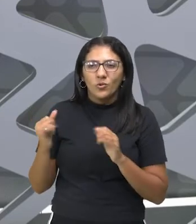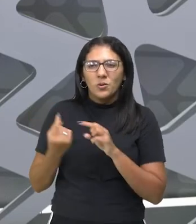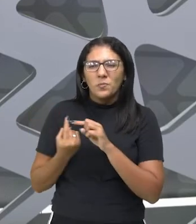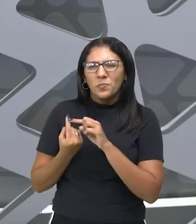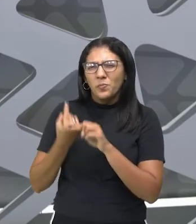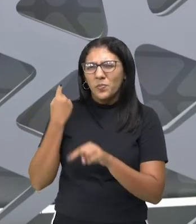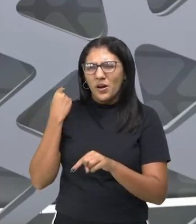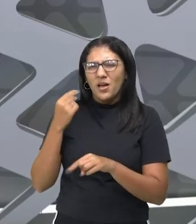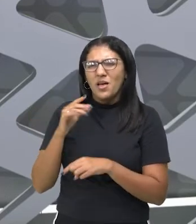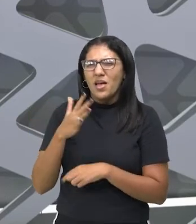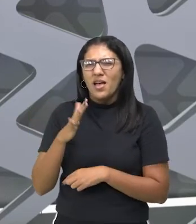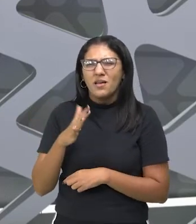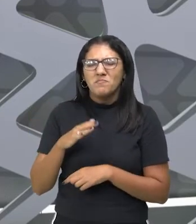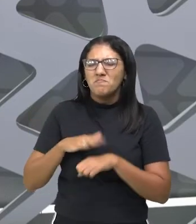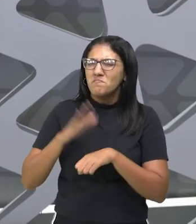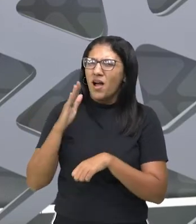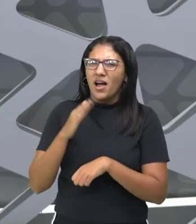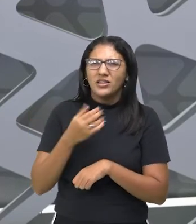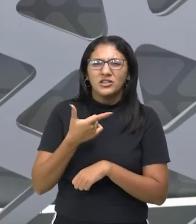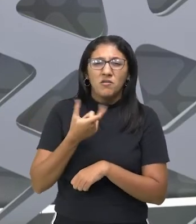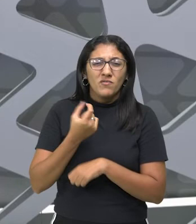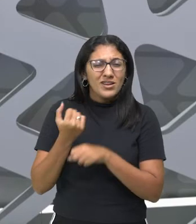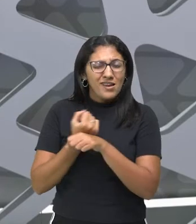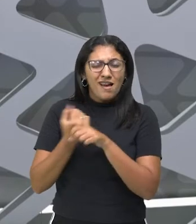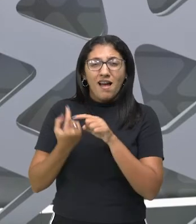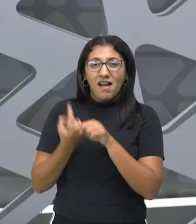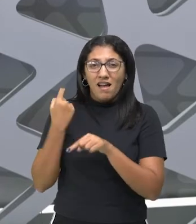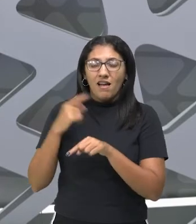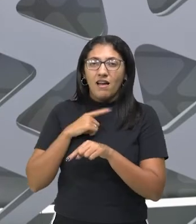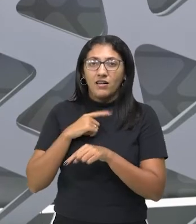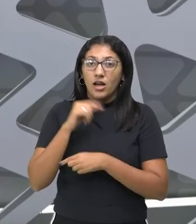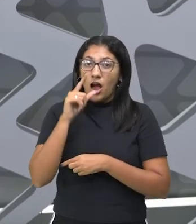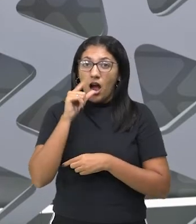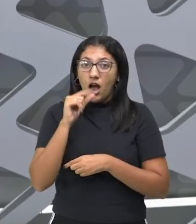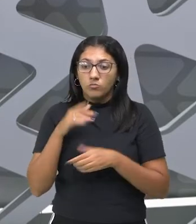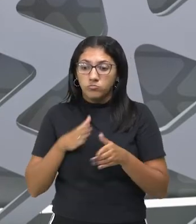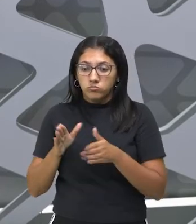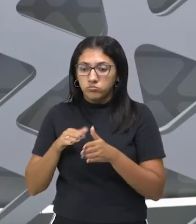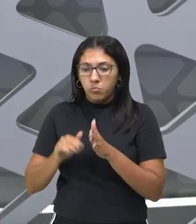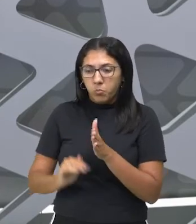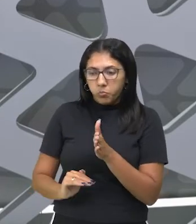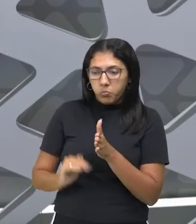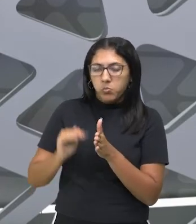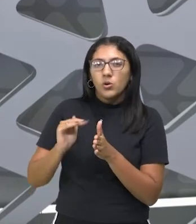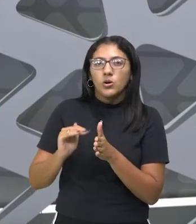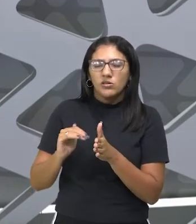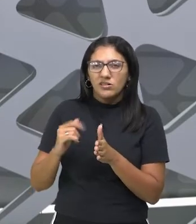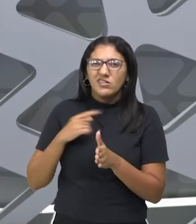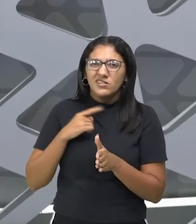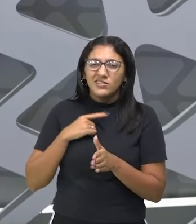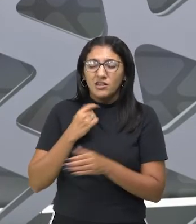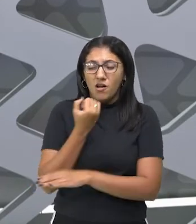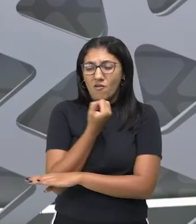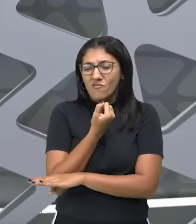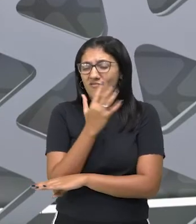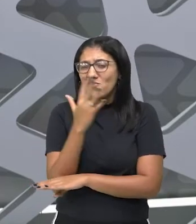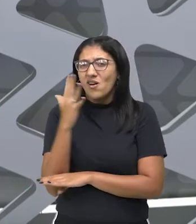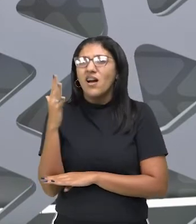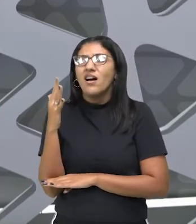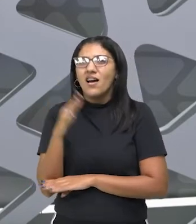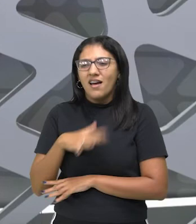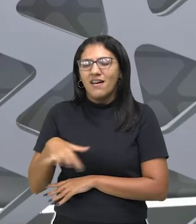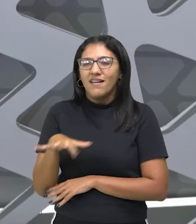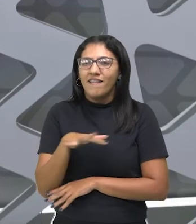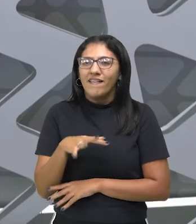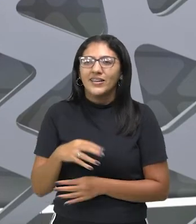há mais de 20 anos atrás, ela inundou um lago e esse lago tinha muita floresta. Com